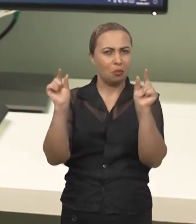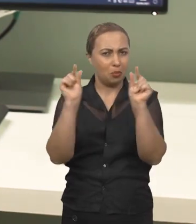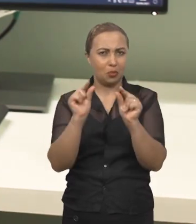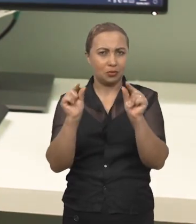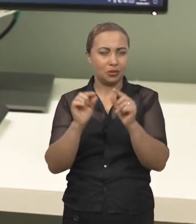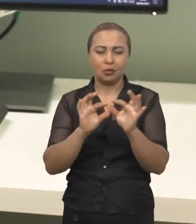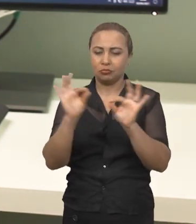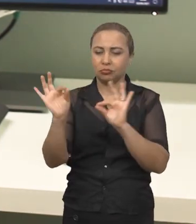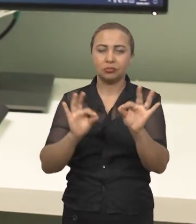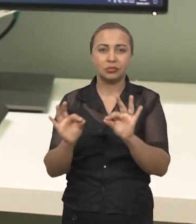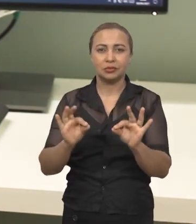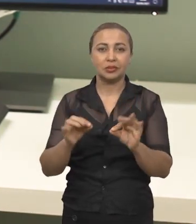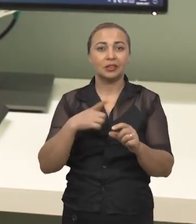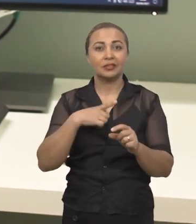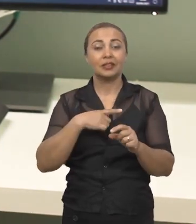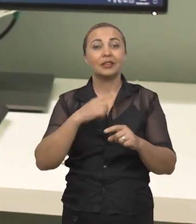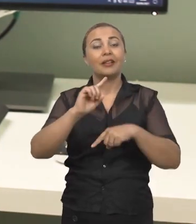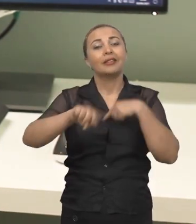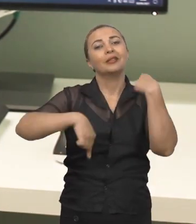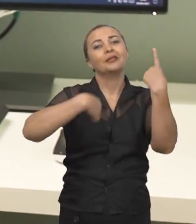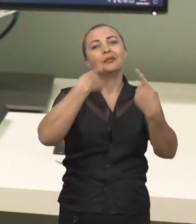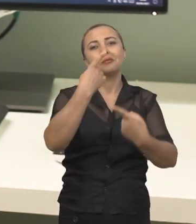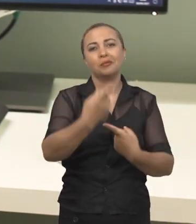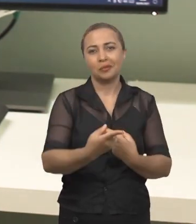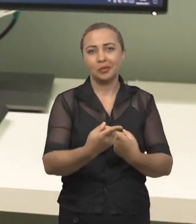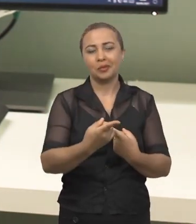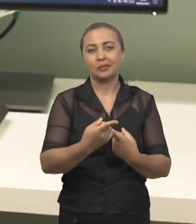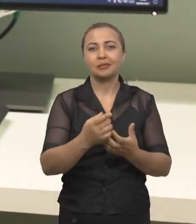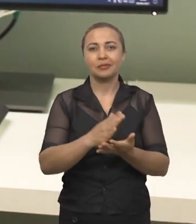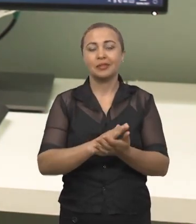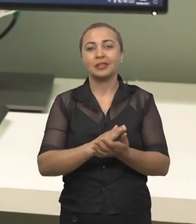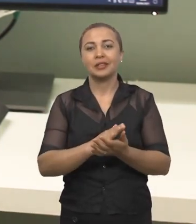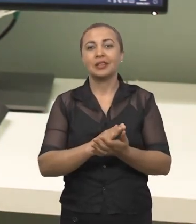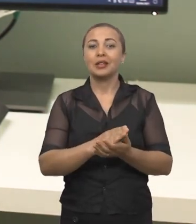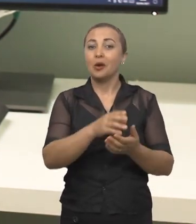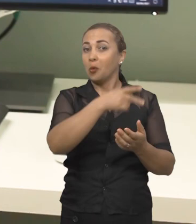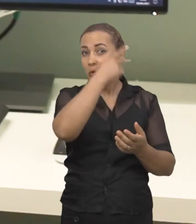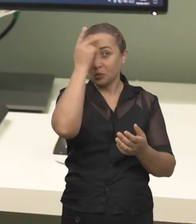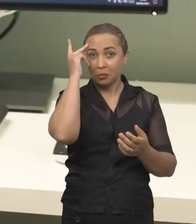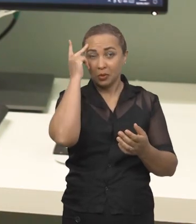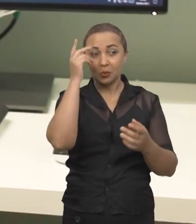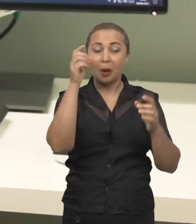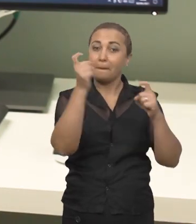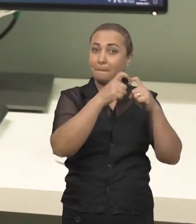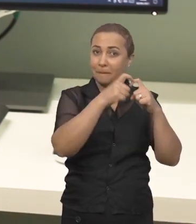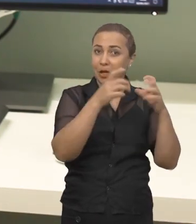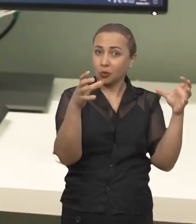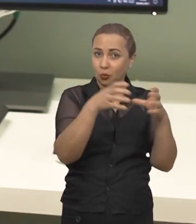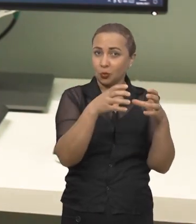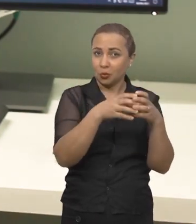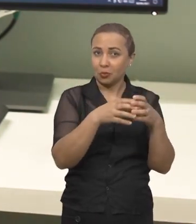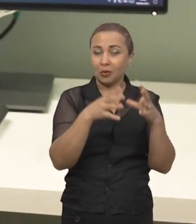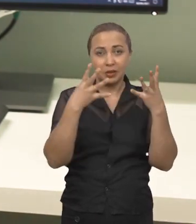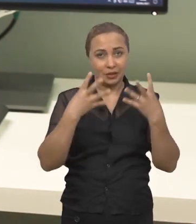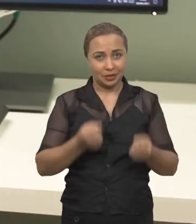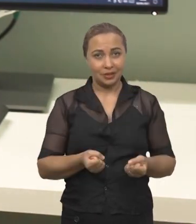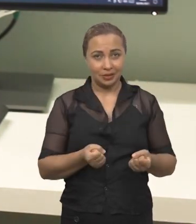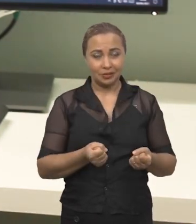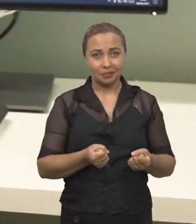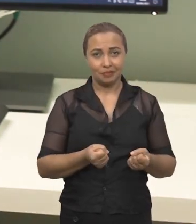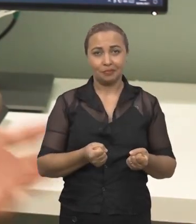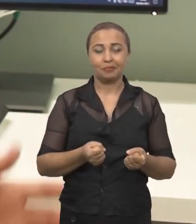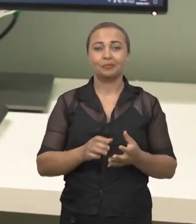Esses ajustes, né, serão definidos após o procedimento de validação da equipe médica.